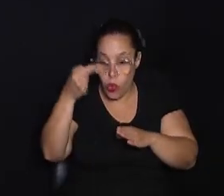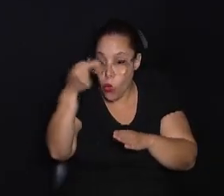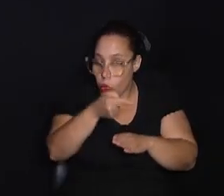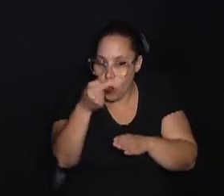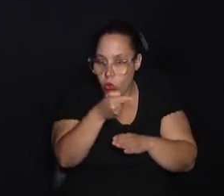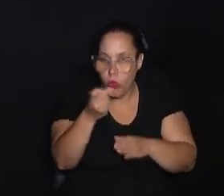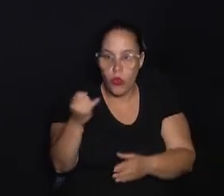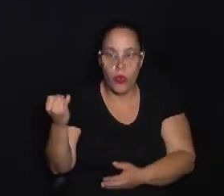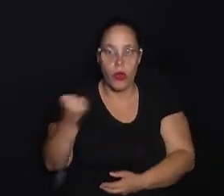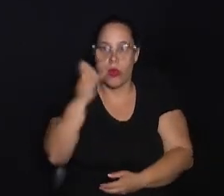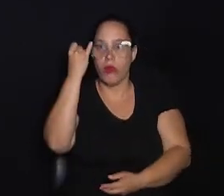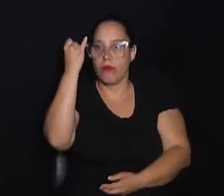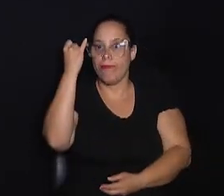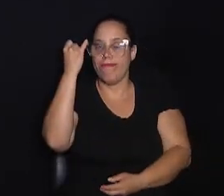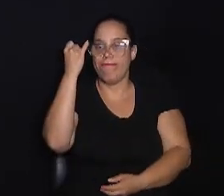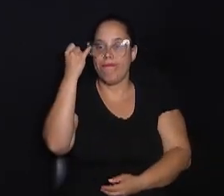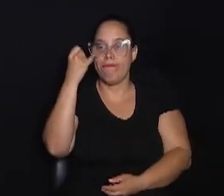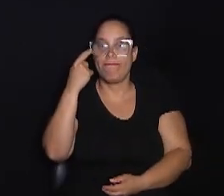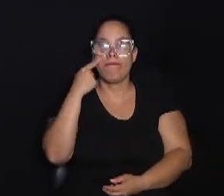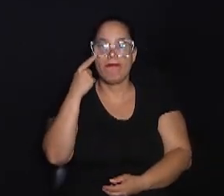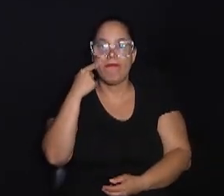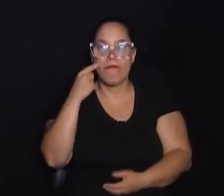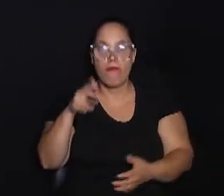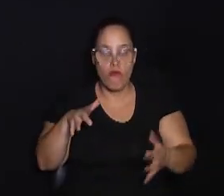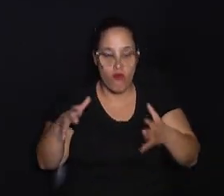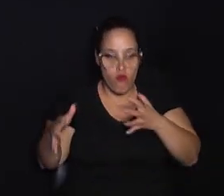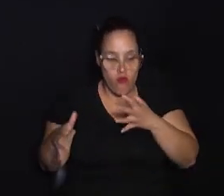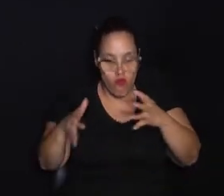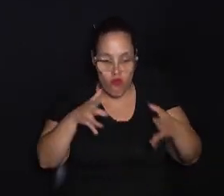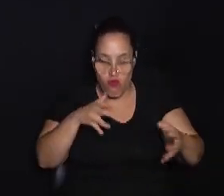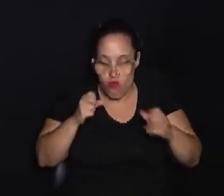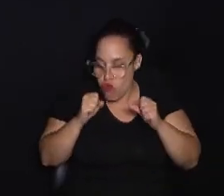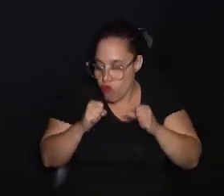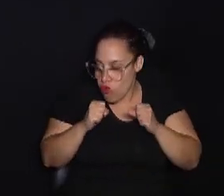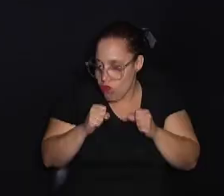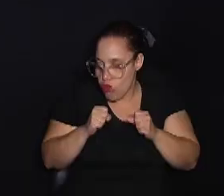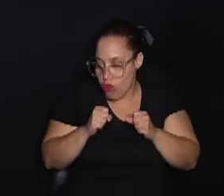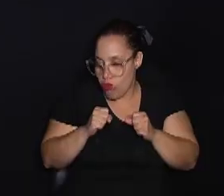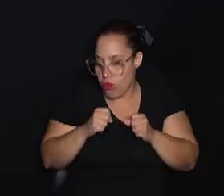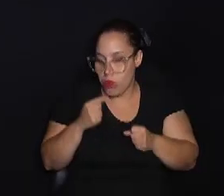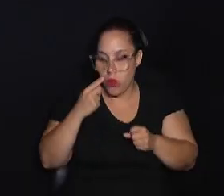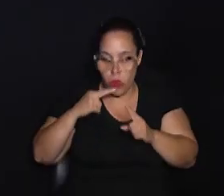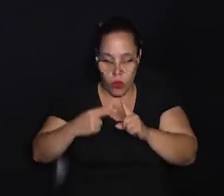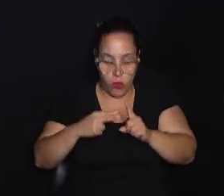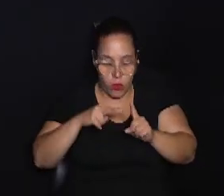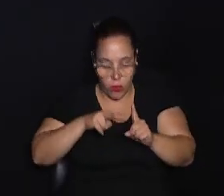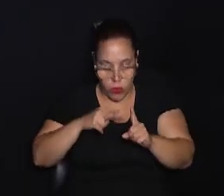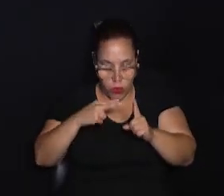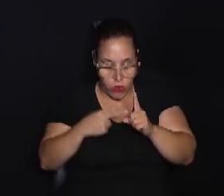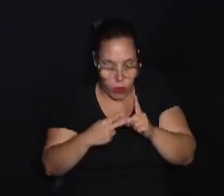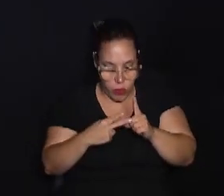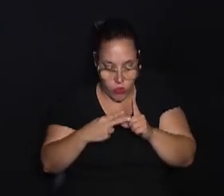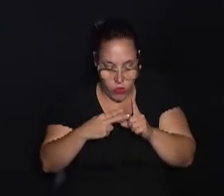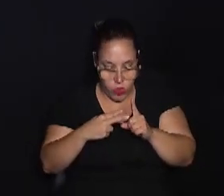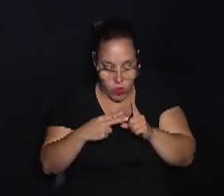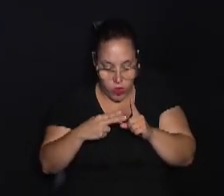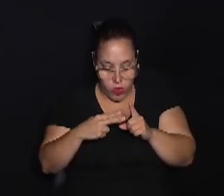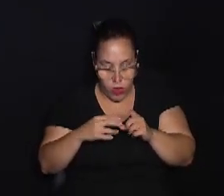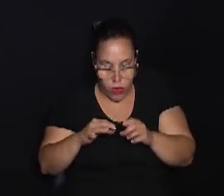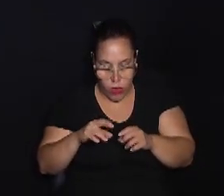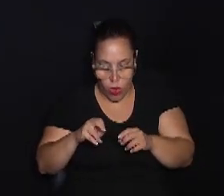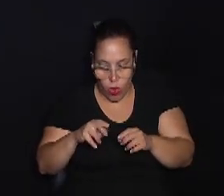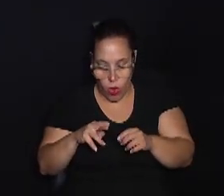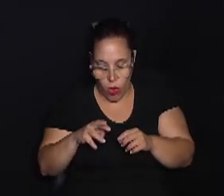muito importante. Então você vai ver pessoas ali envolvidas que podem, tanto do ponto de vista, se ele tem uma horta dele